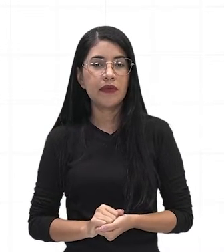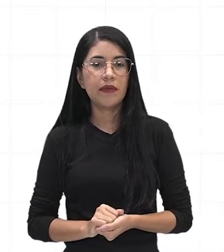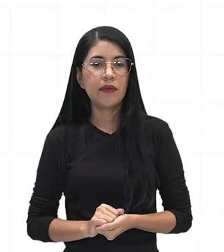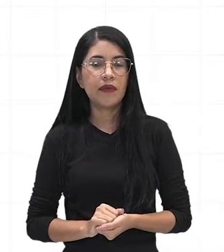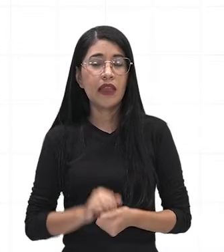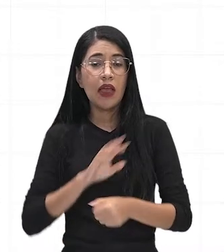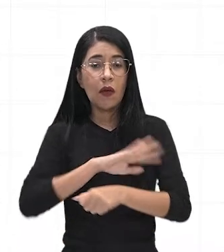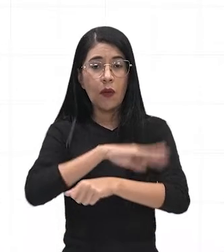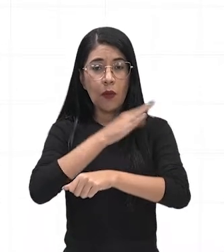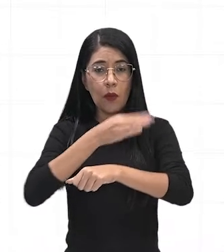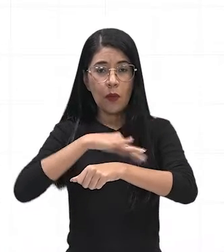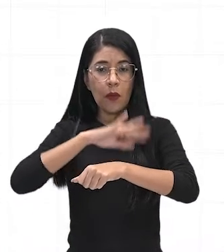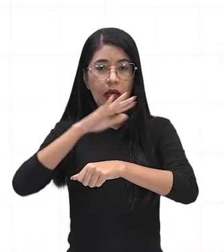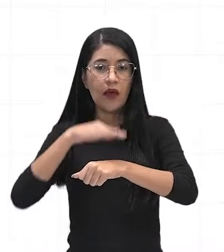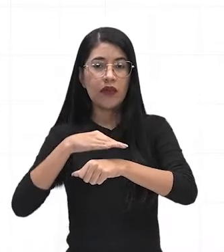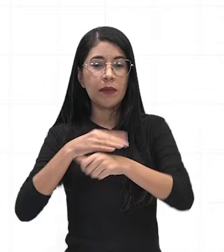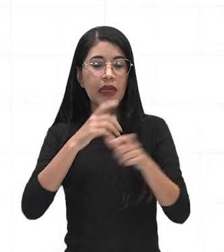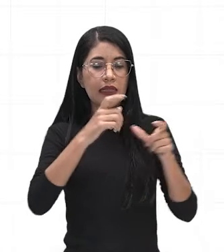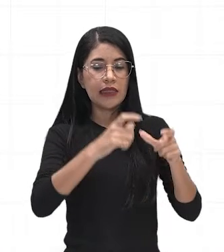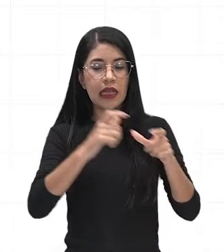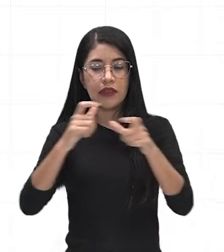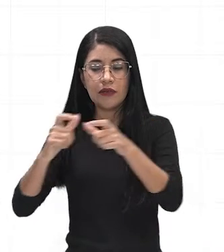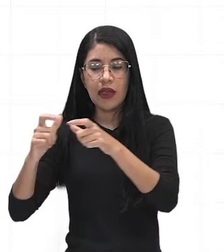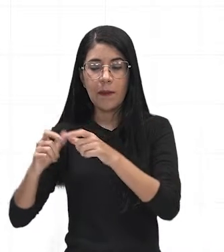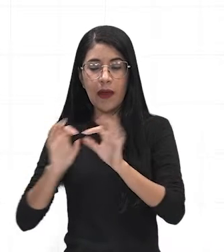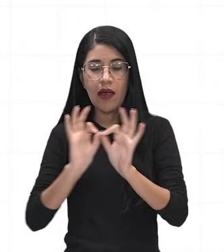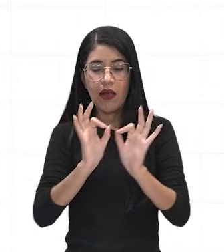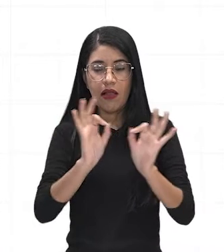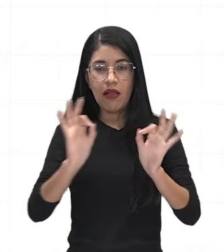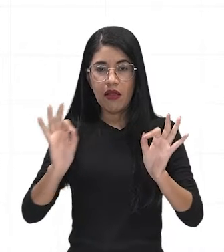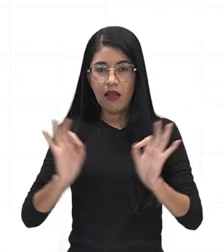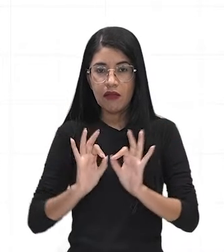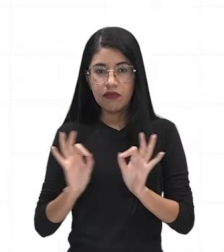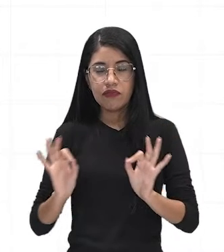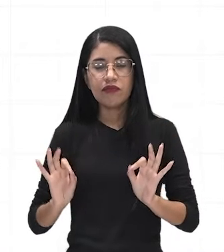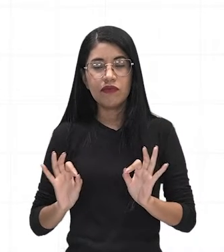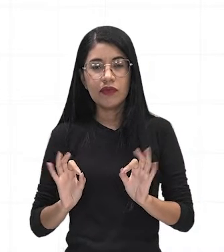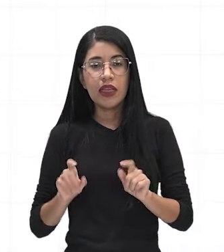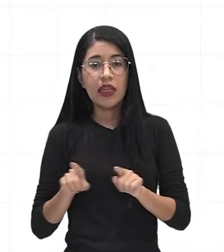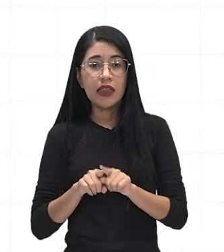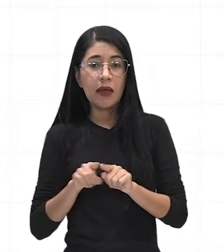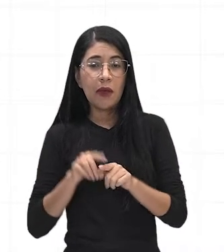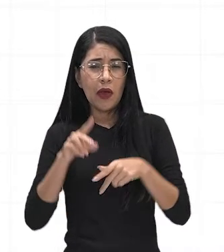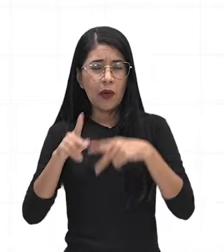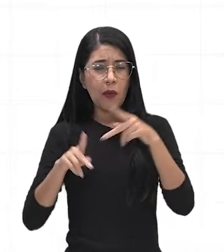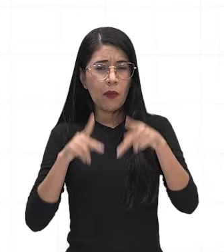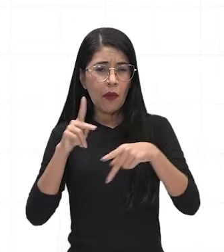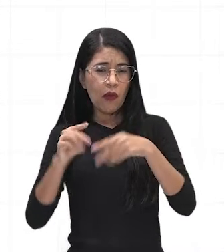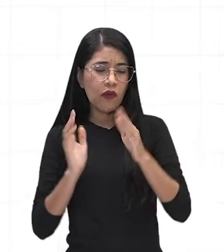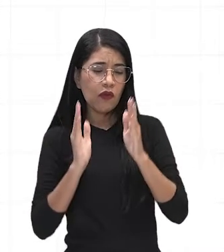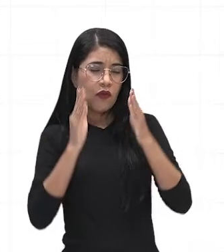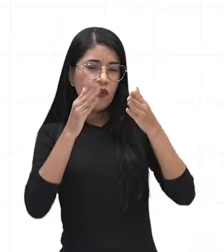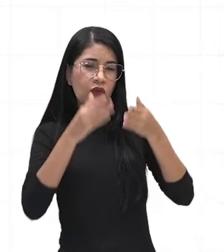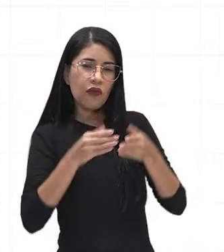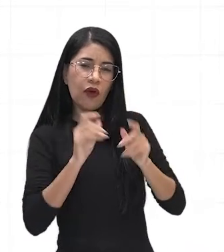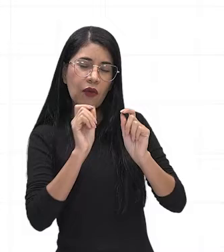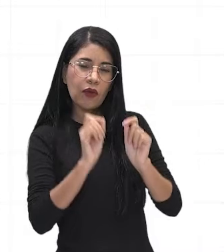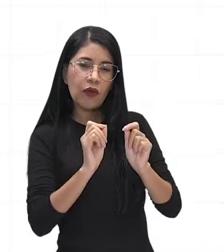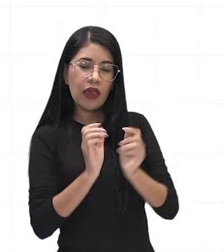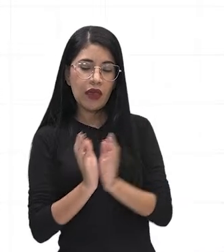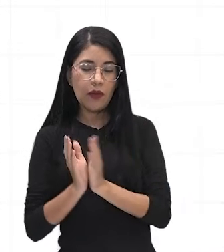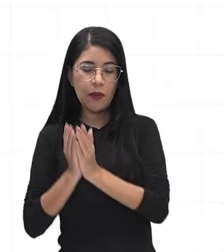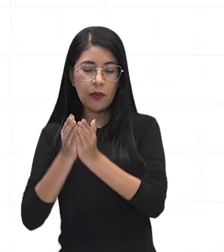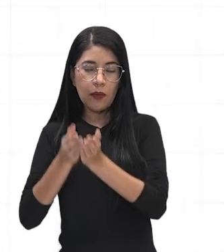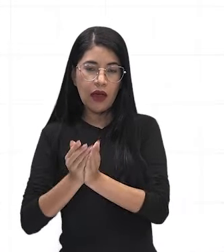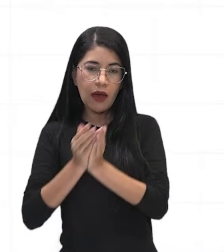O relevo acidentado isolava as cidades umas das outras. Era um povo que se dedicava principalmente à